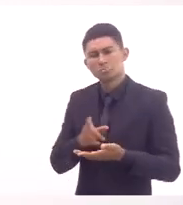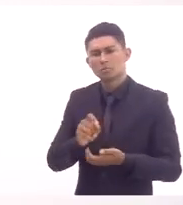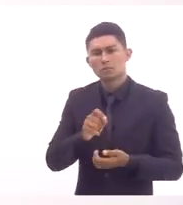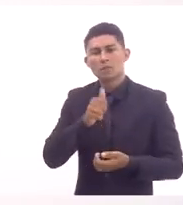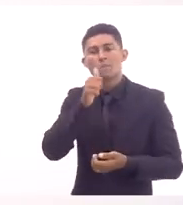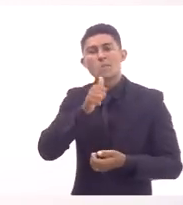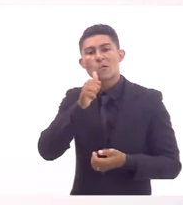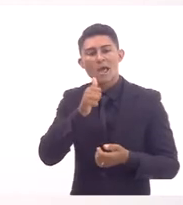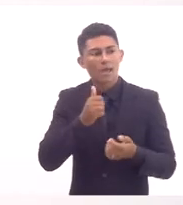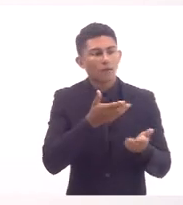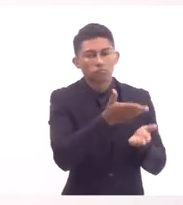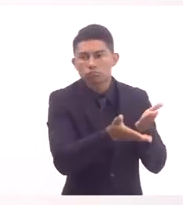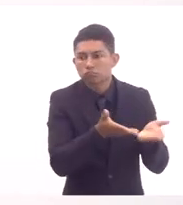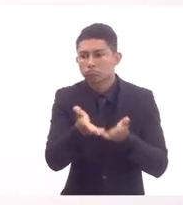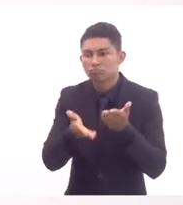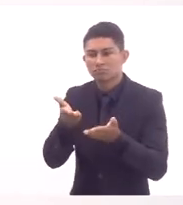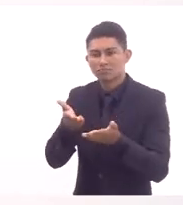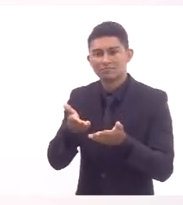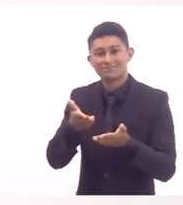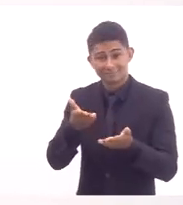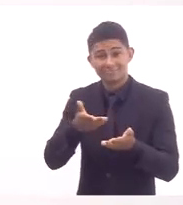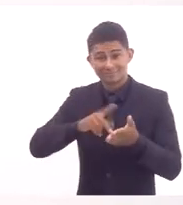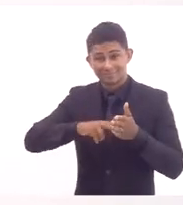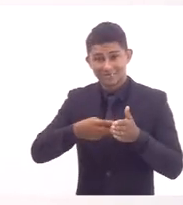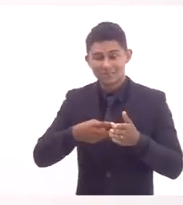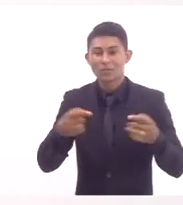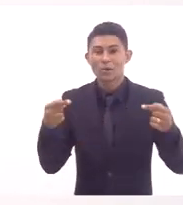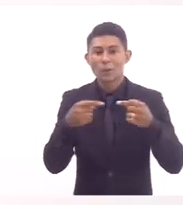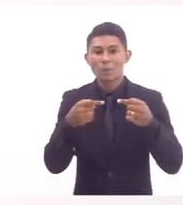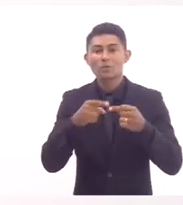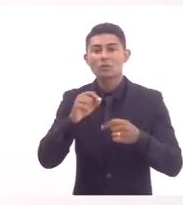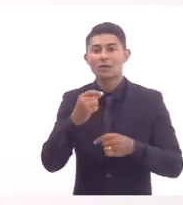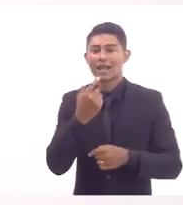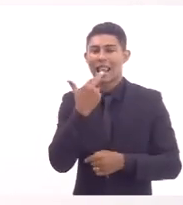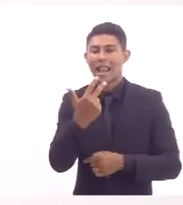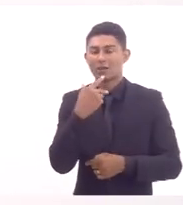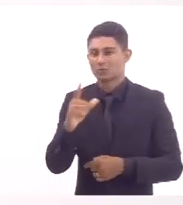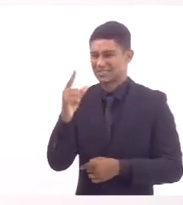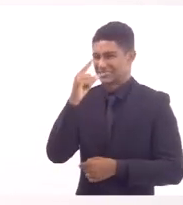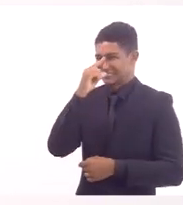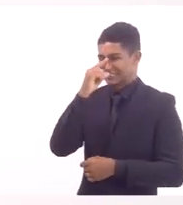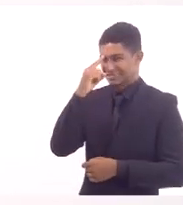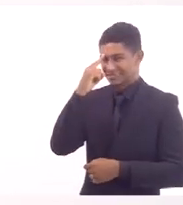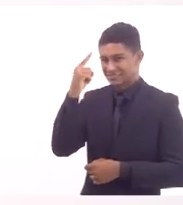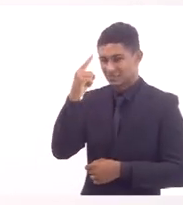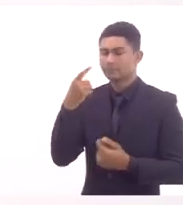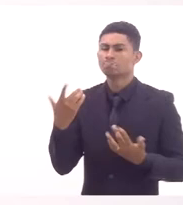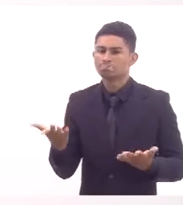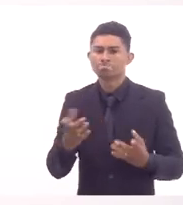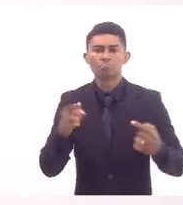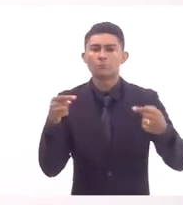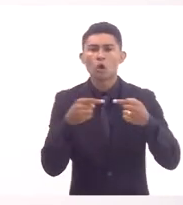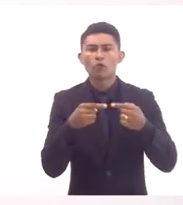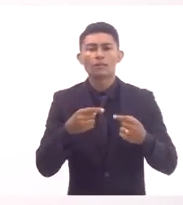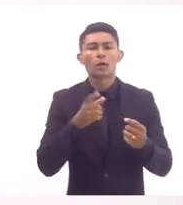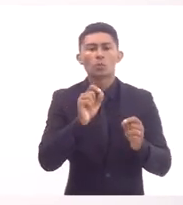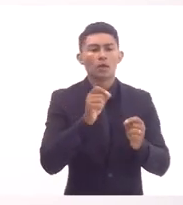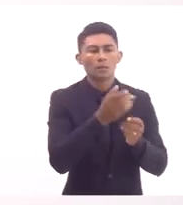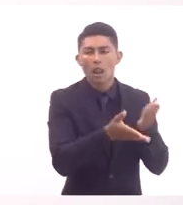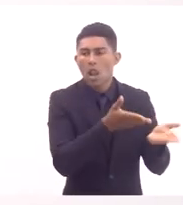mulher que serve é uma palavra que vem do grego arcaico e designa essa figura de